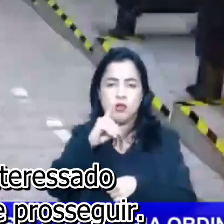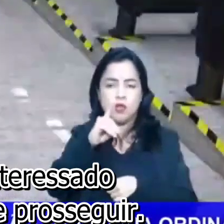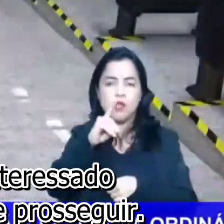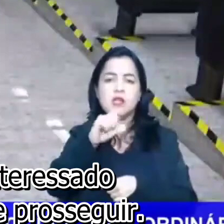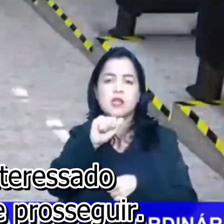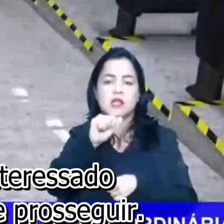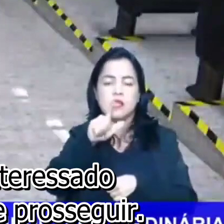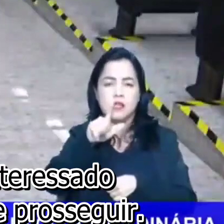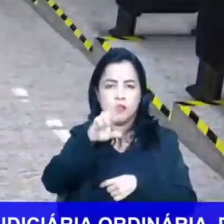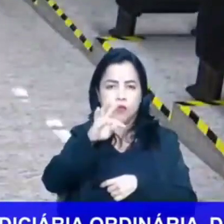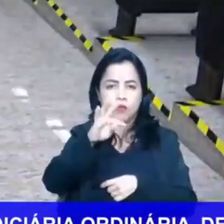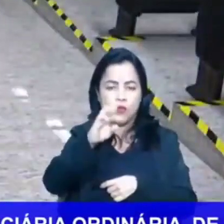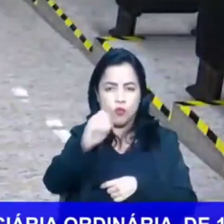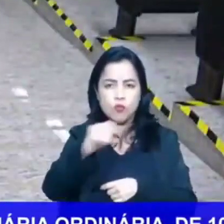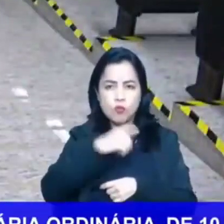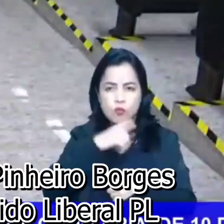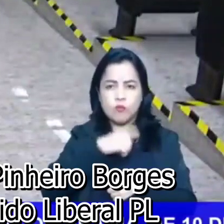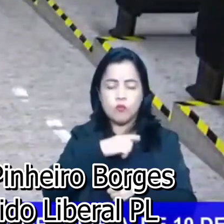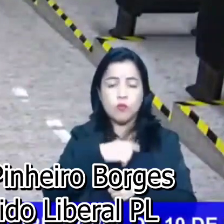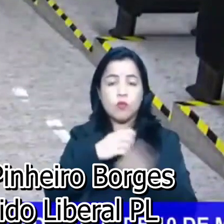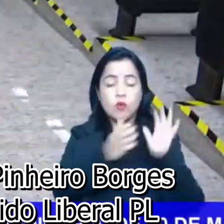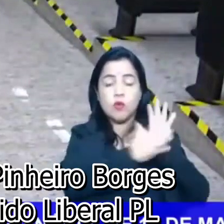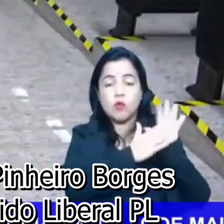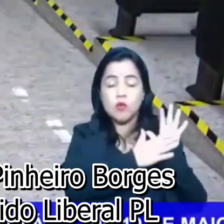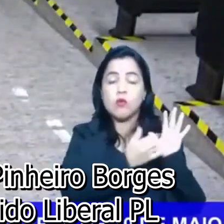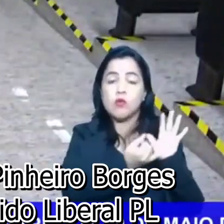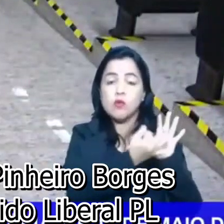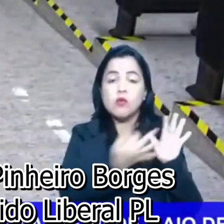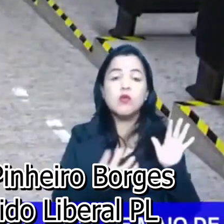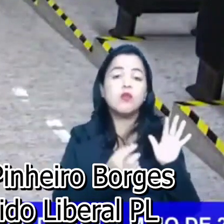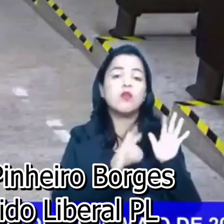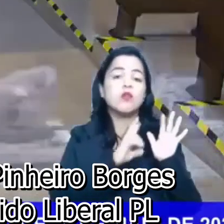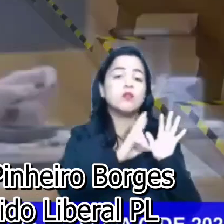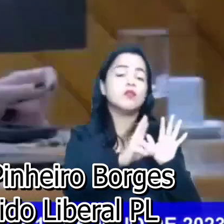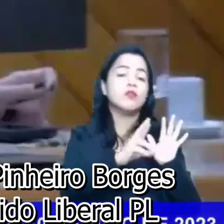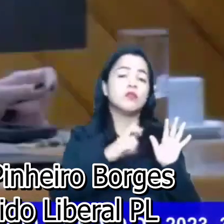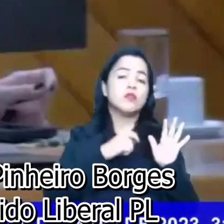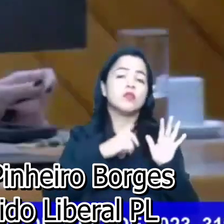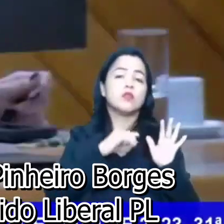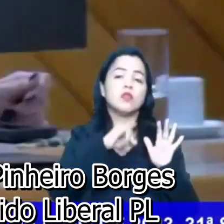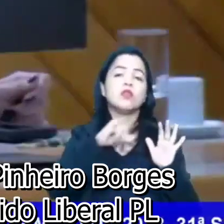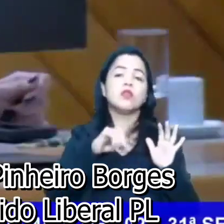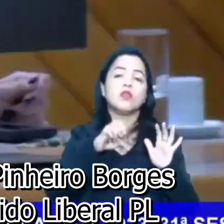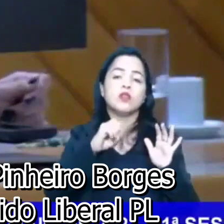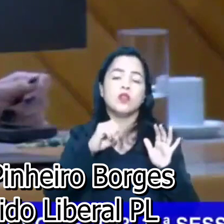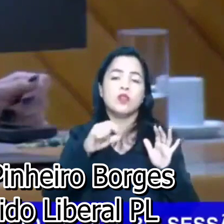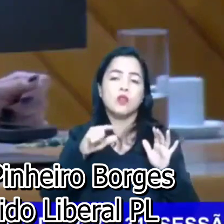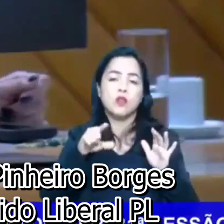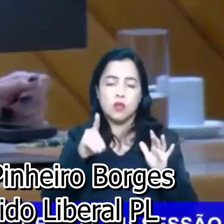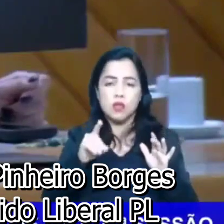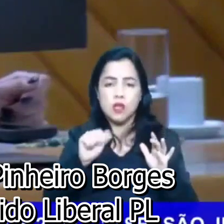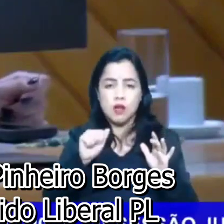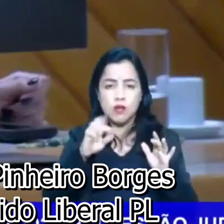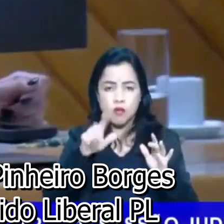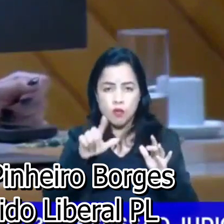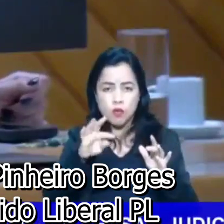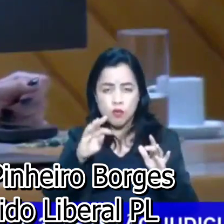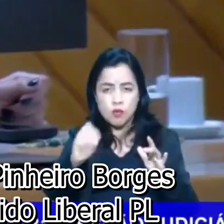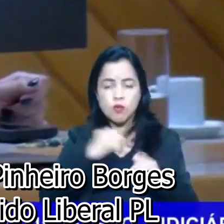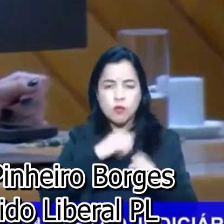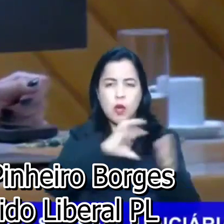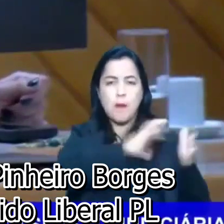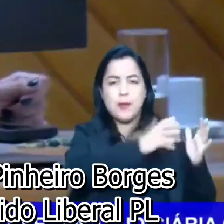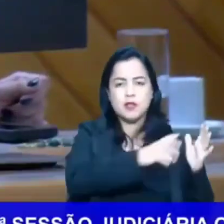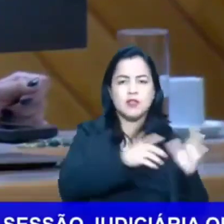pode prosseguir. Cuide dos autos de prestação de contas de Geodato Pinheiro Borges, candidato ao cargo de deputado estadual pelo Partido Liberal